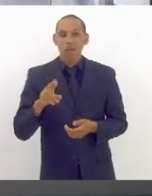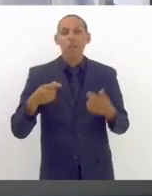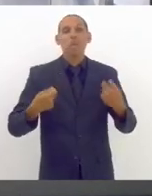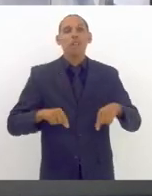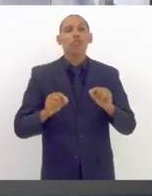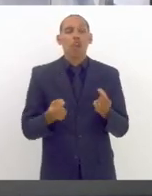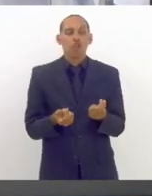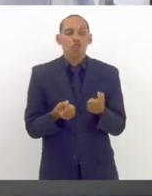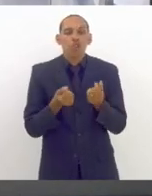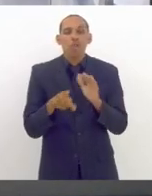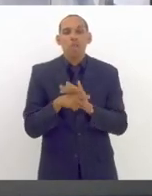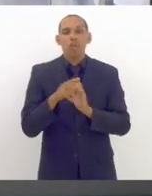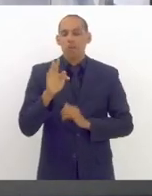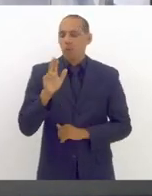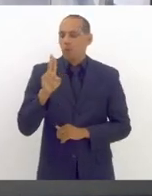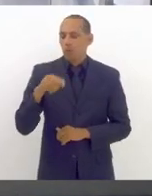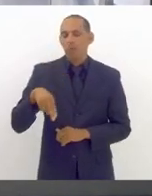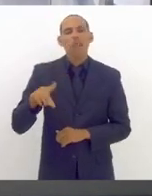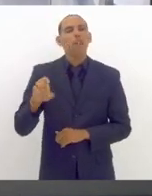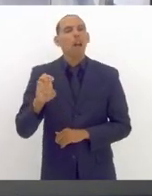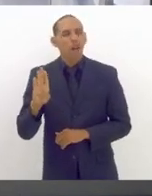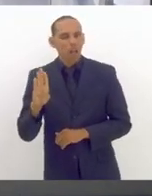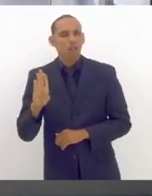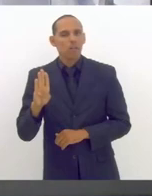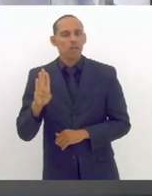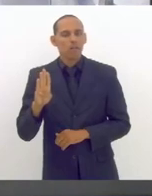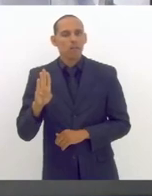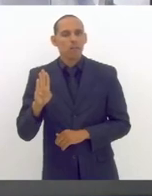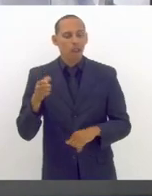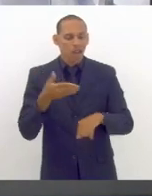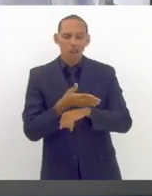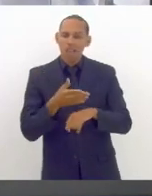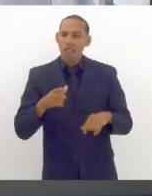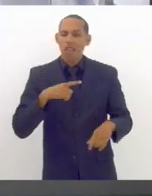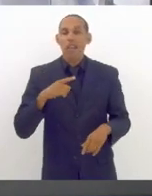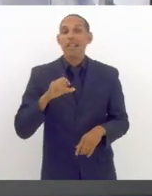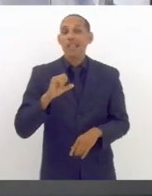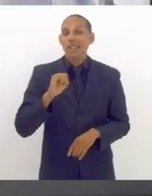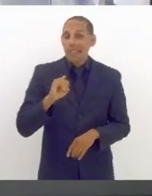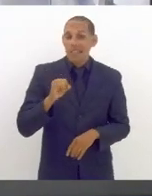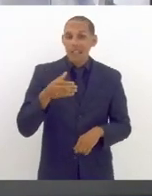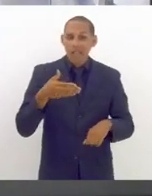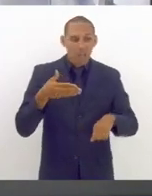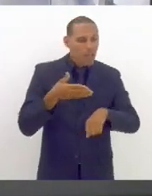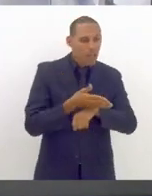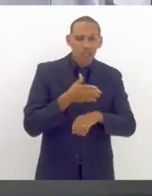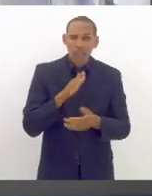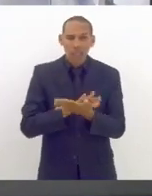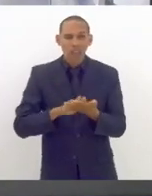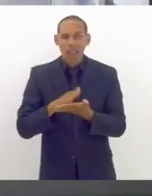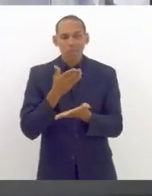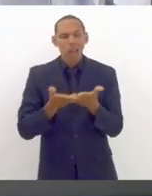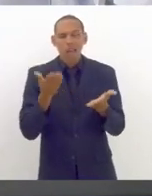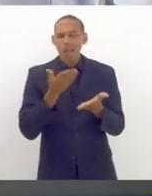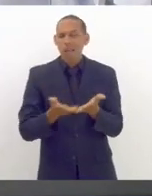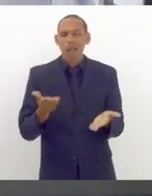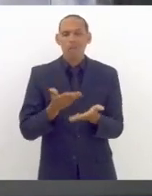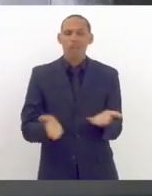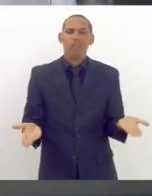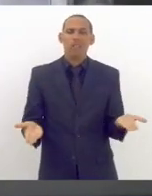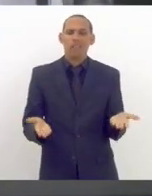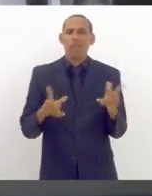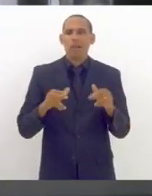recursos do fundeb porque senão é mais uma perda entre tantas outras